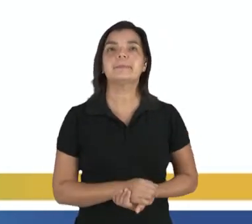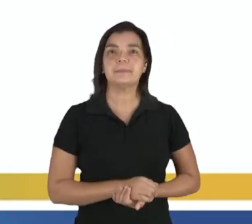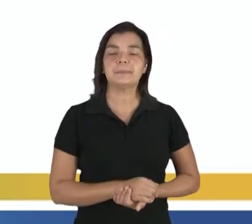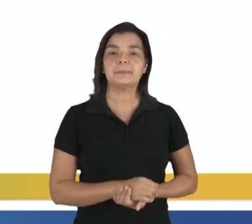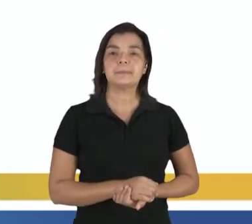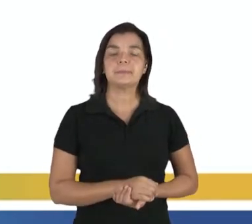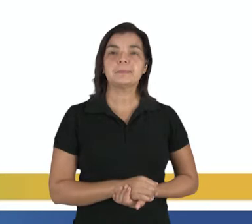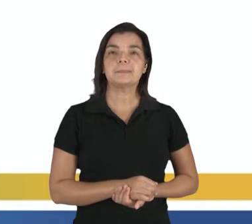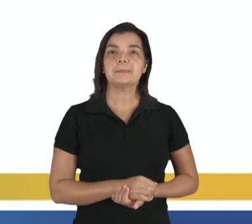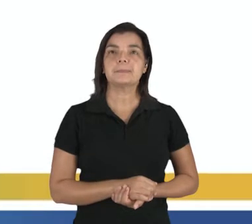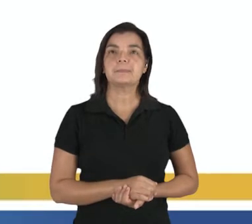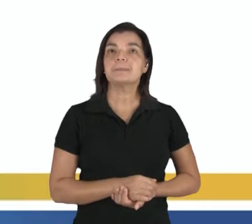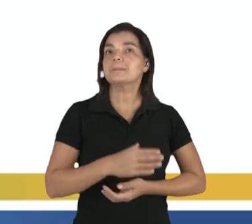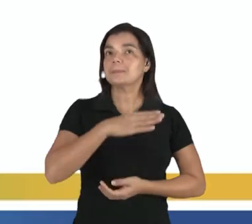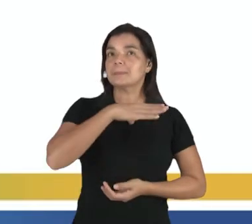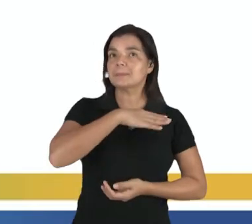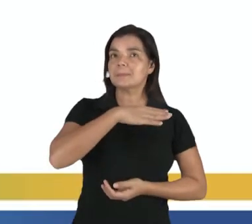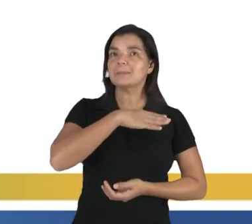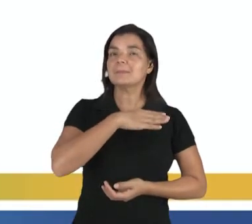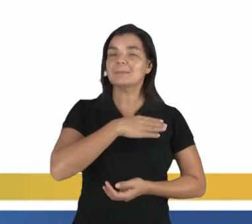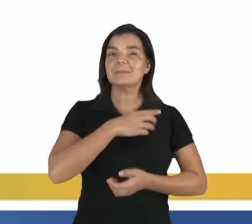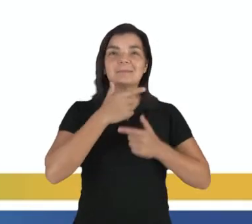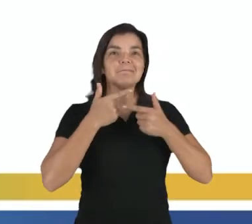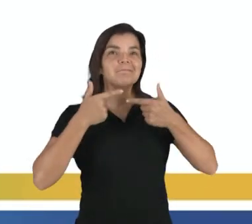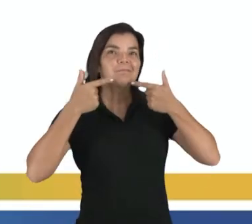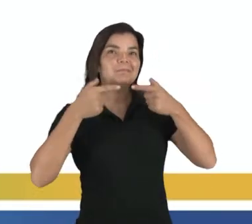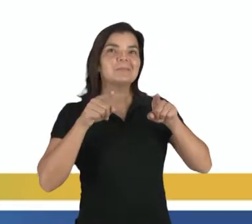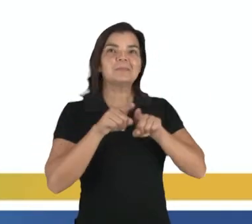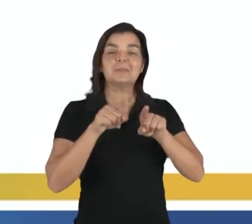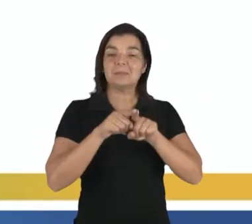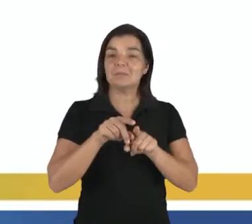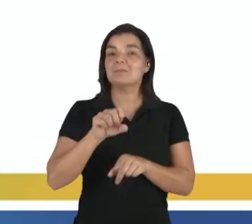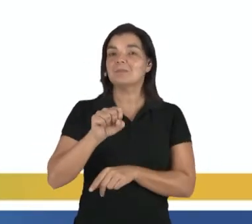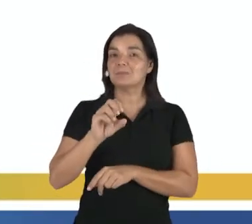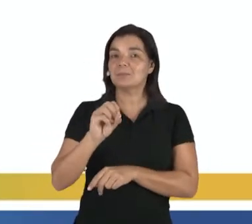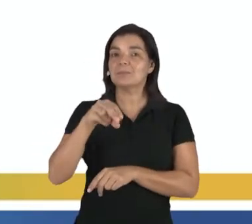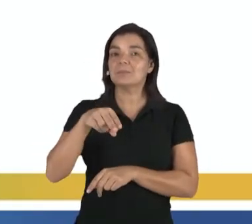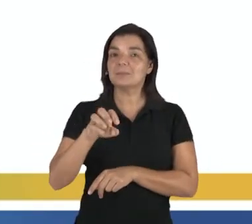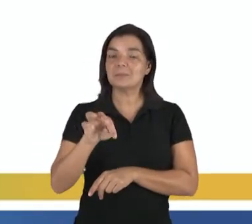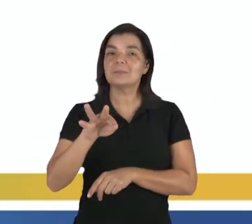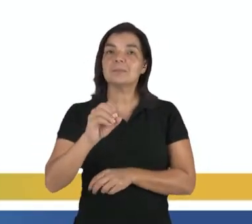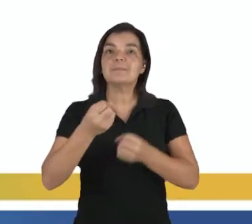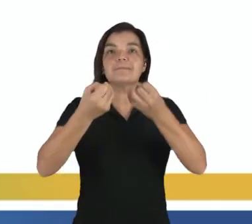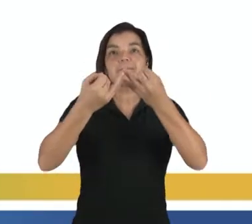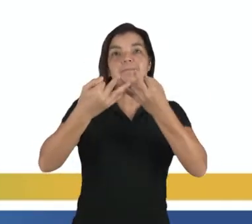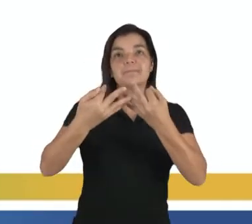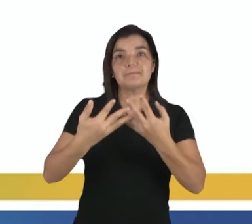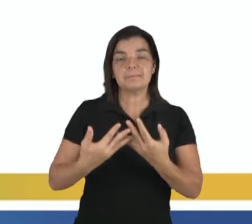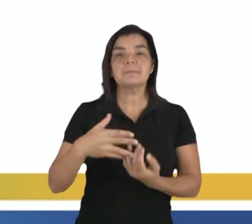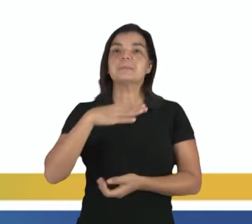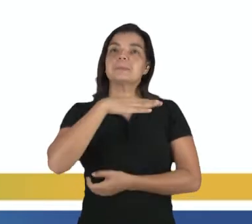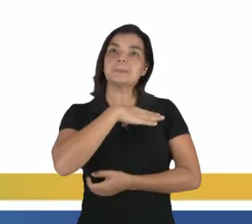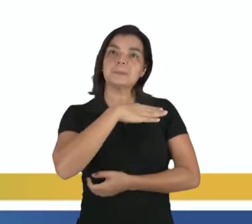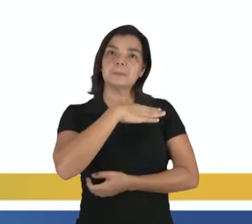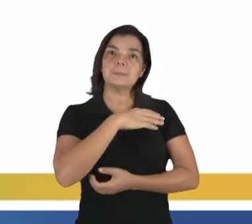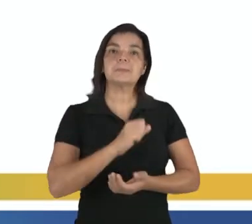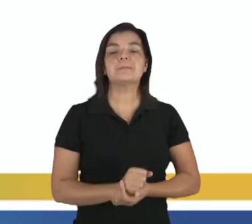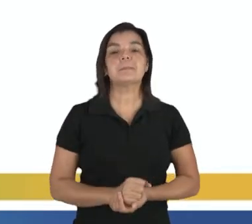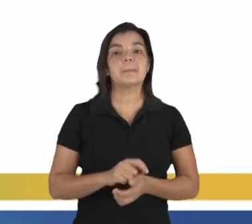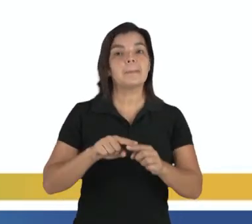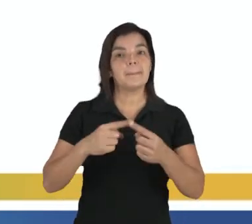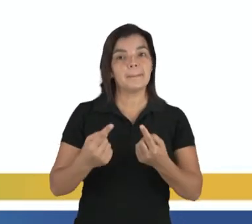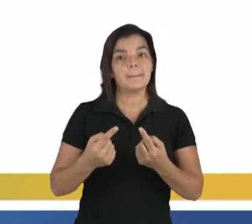Vamos lá para a questão número 1. Cidadezinha cheia de graça é um soneto que descreve uma cidade. Só